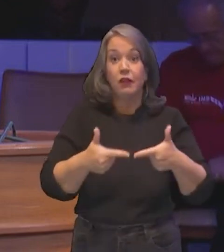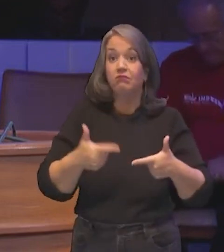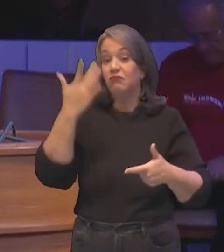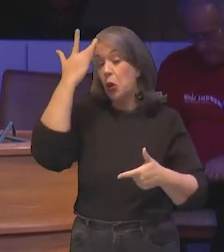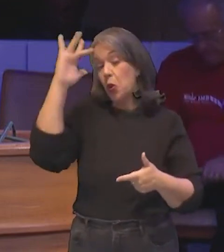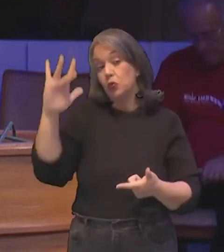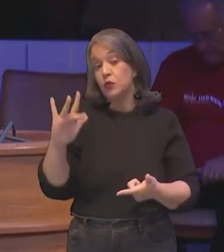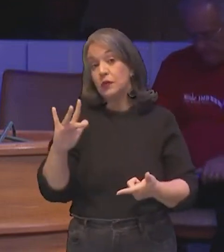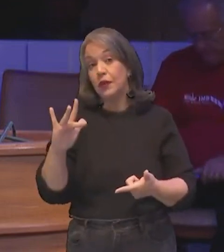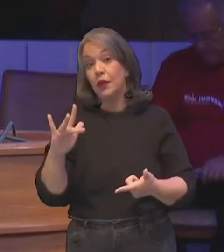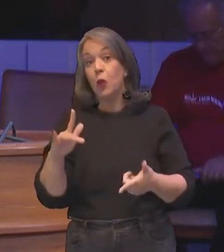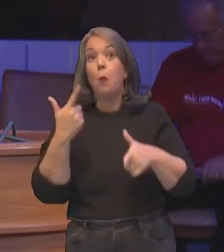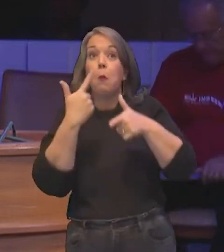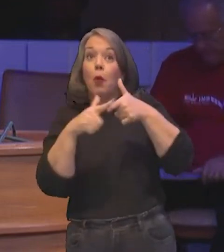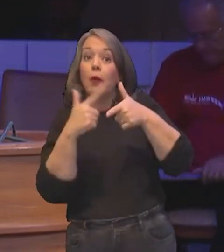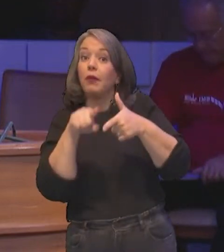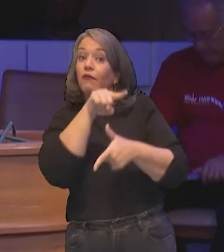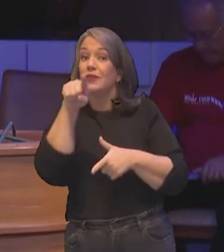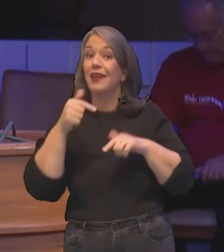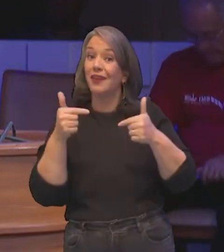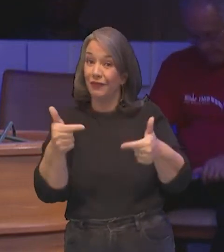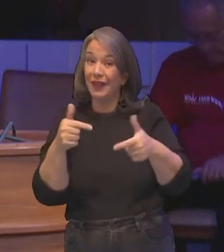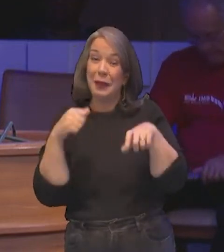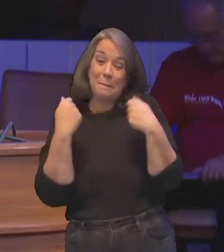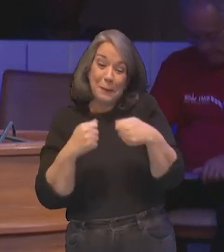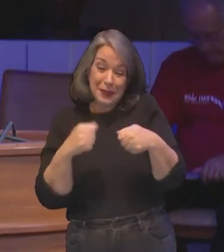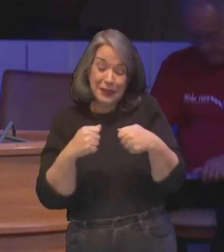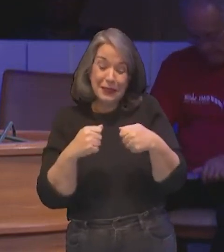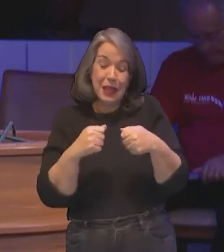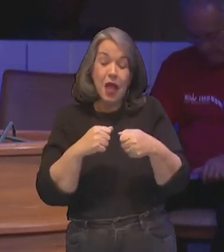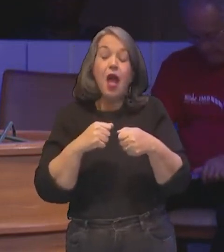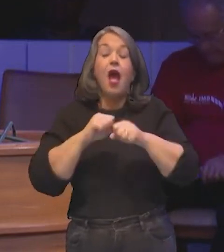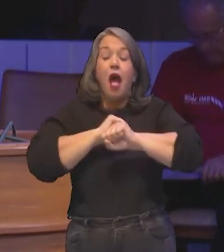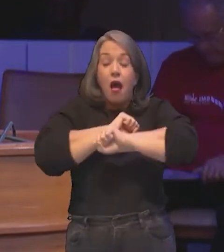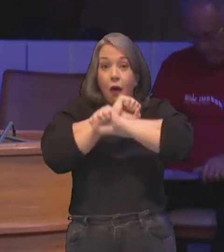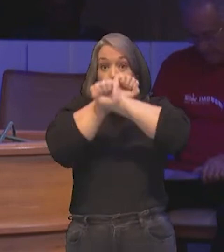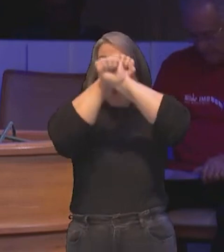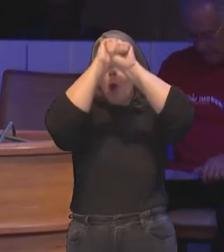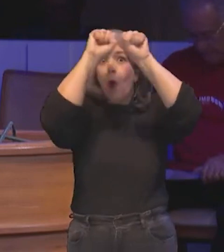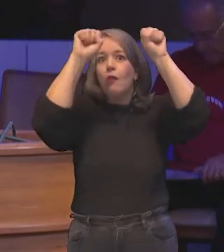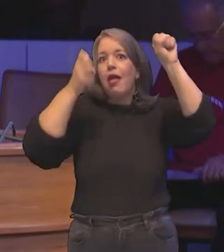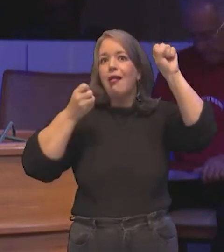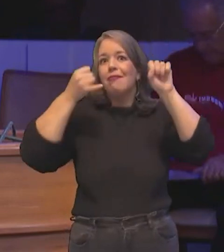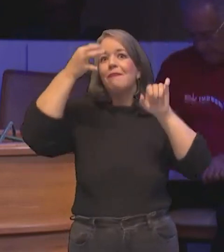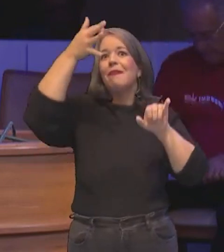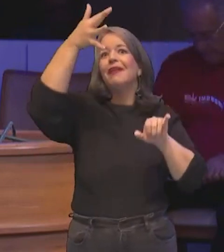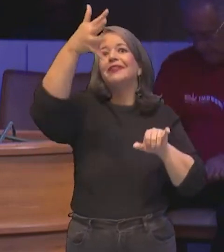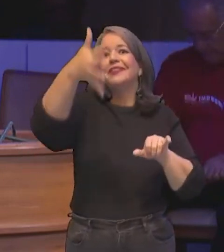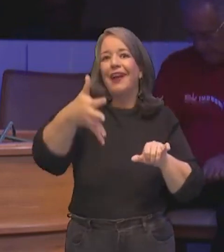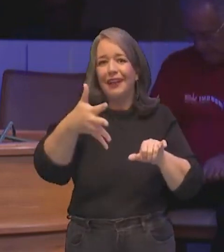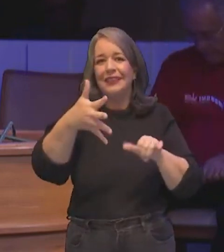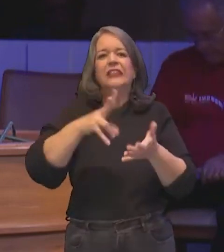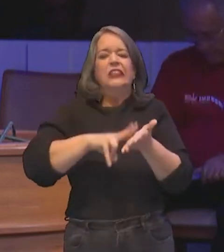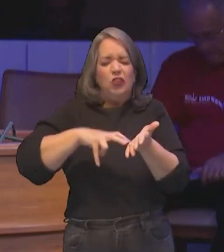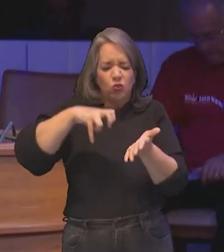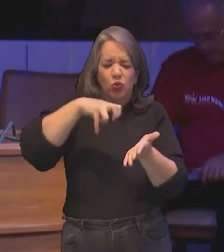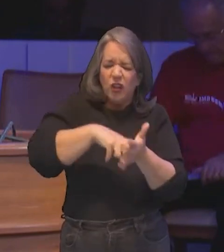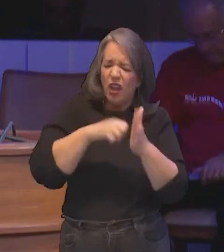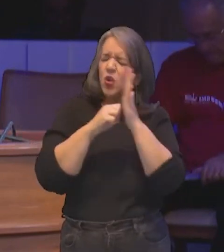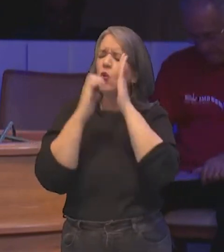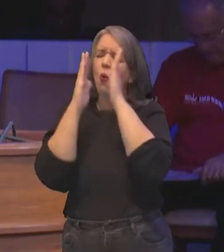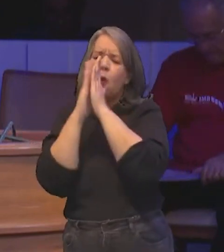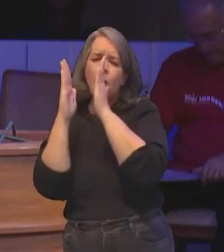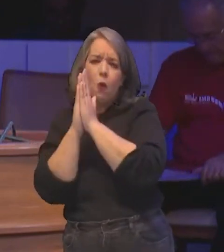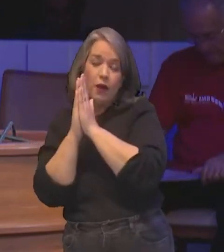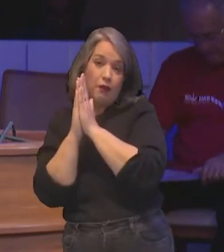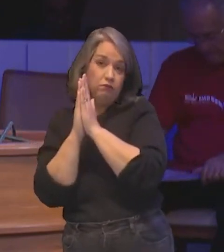clamar a Deus. Eu não sei qual é o machucado que existiu em sua alma que